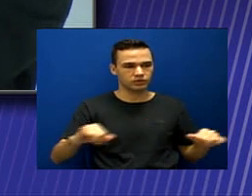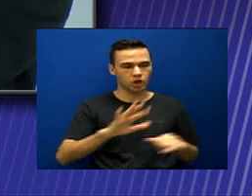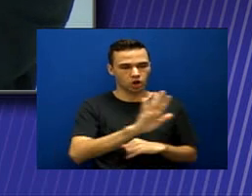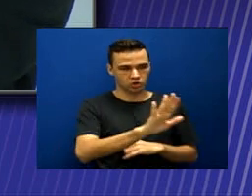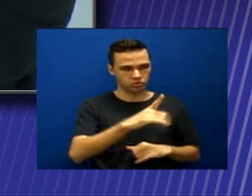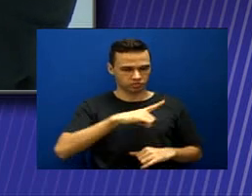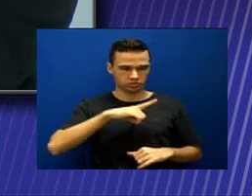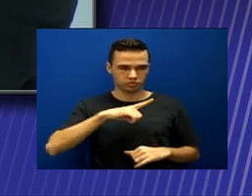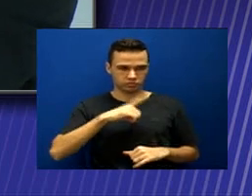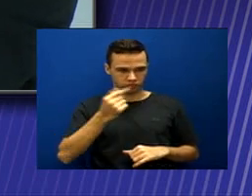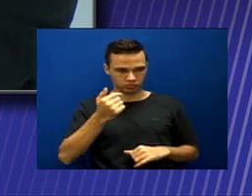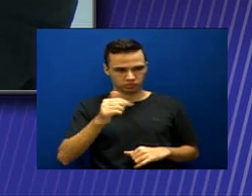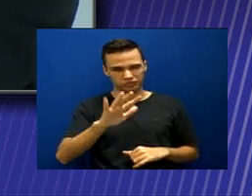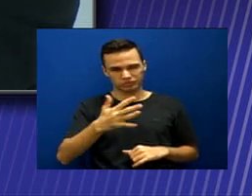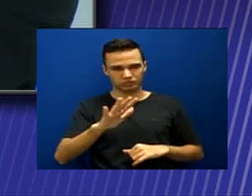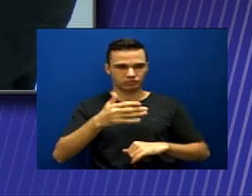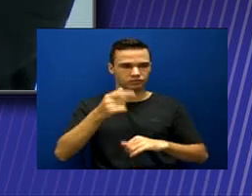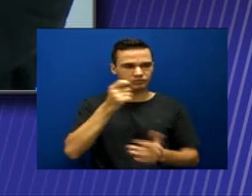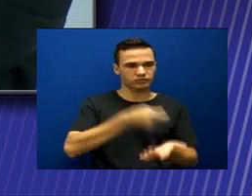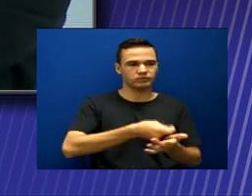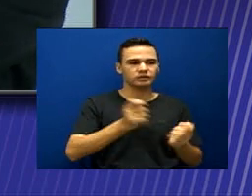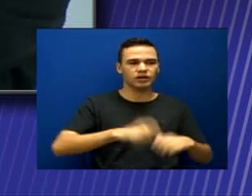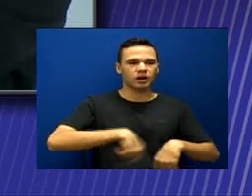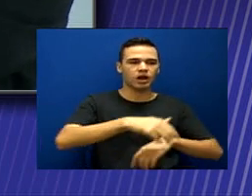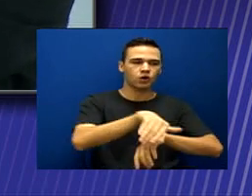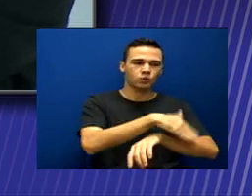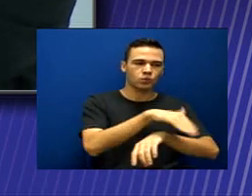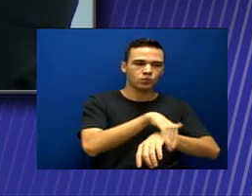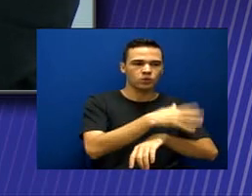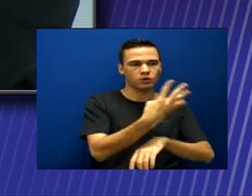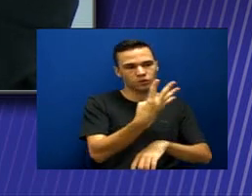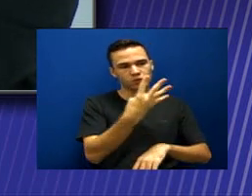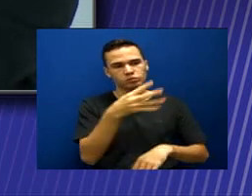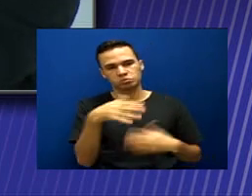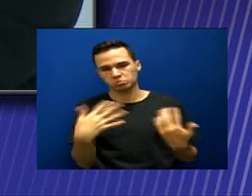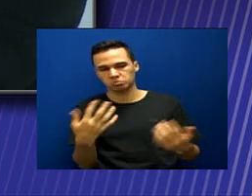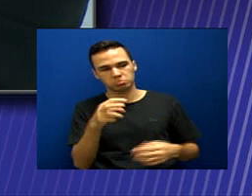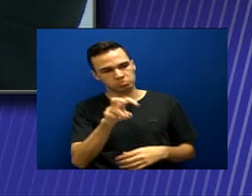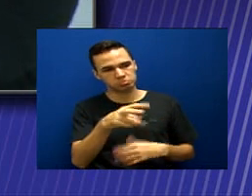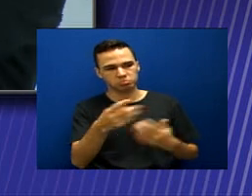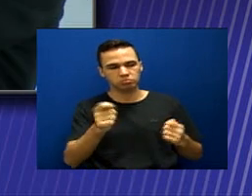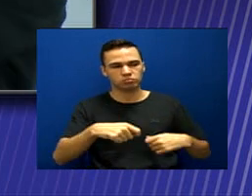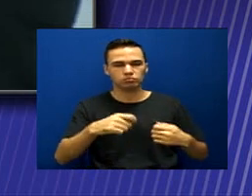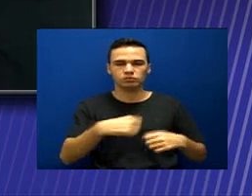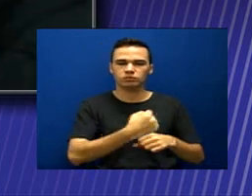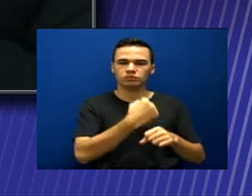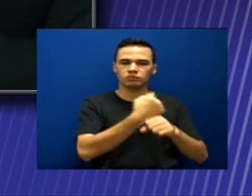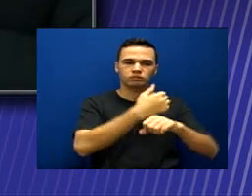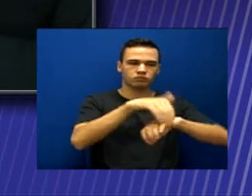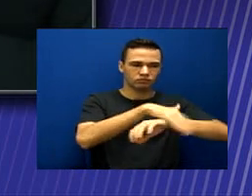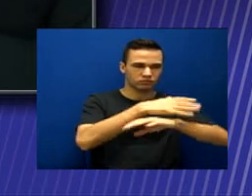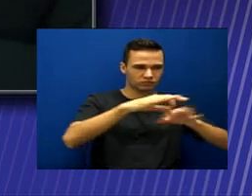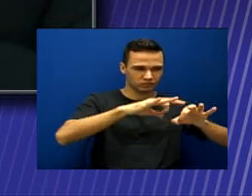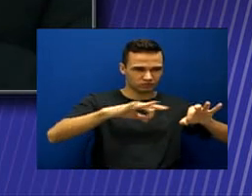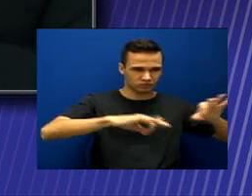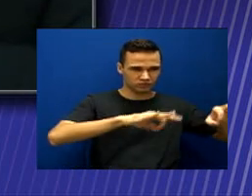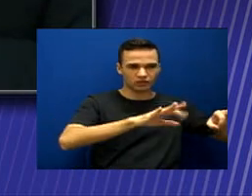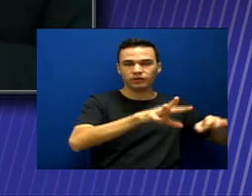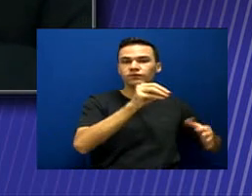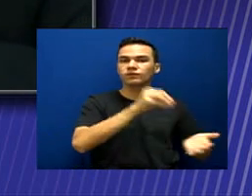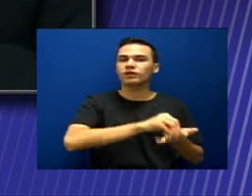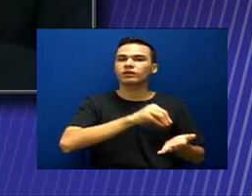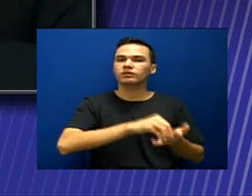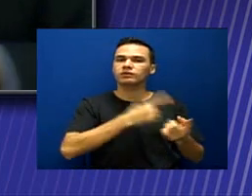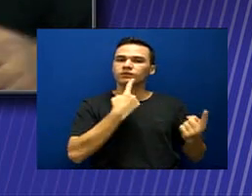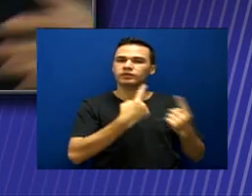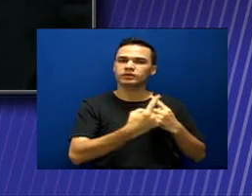uma demanda de 4, 5 ruas, vamos tentar estudar esse trabalho no sentido de fazê-la paulatinamente. Faltou um diálogo aí por parte